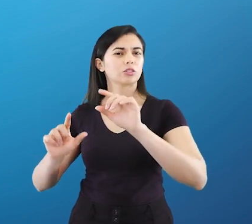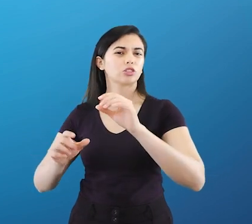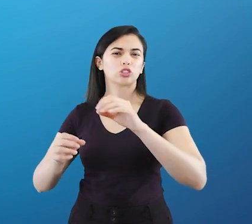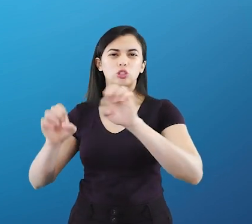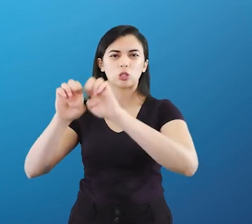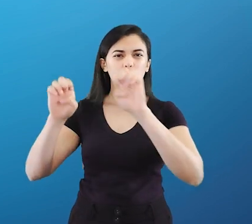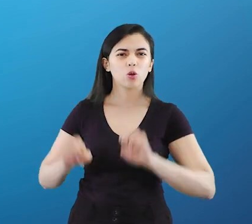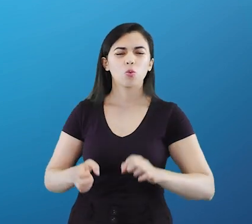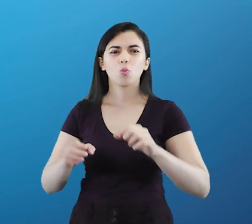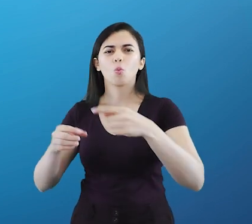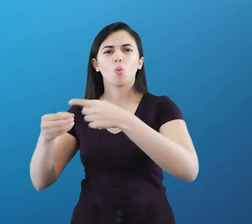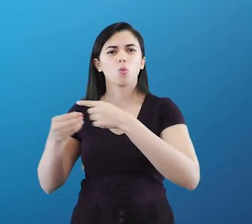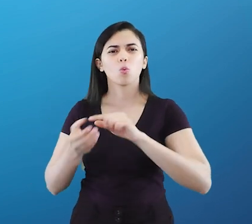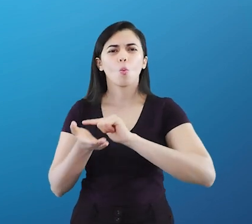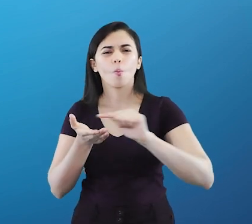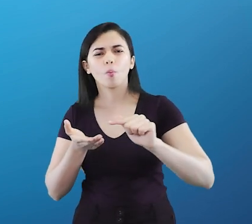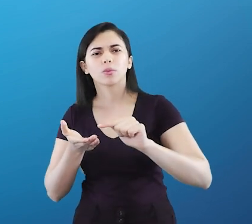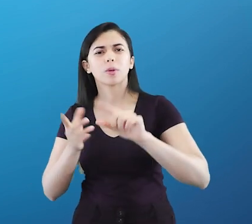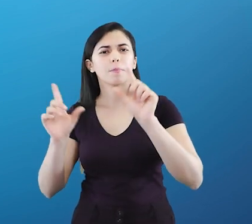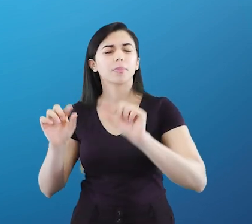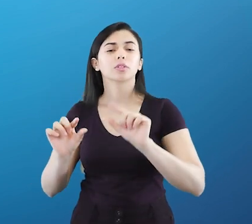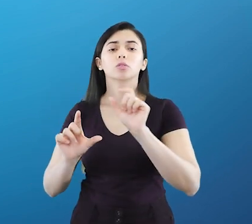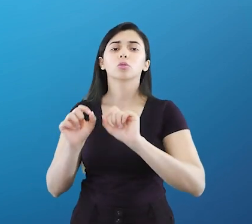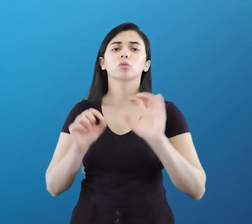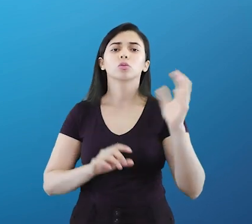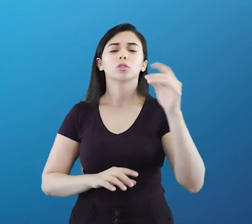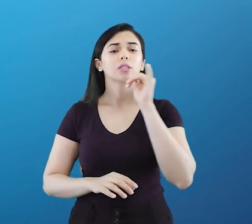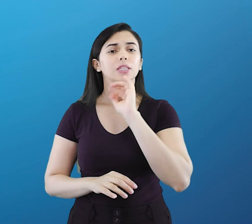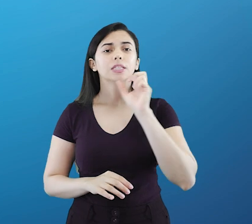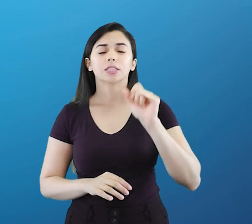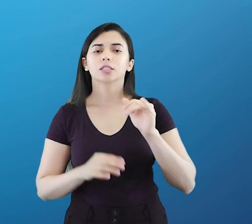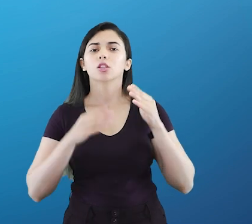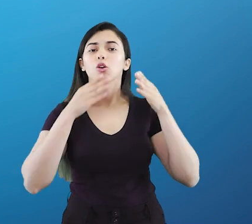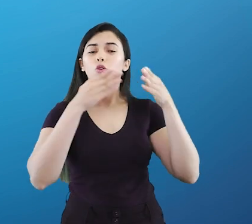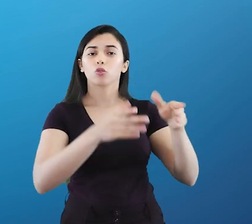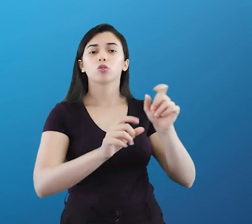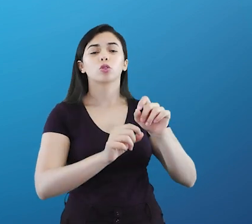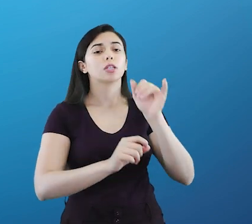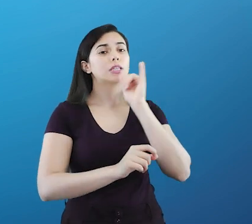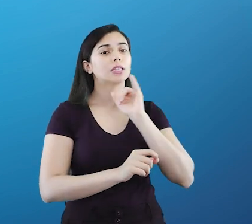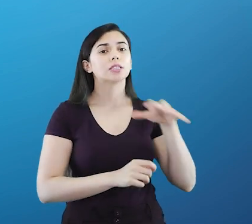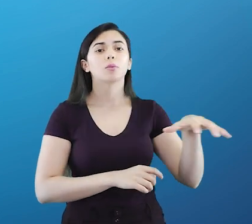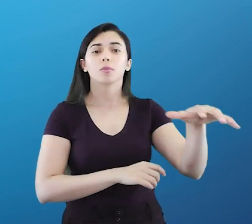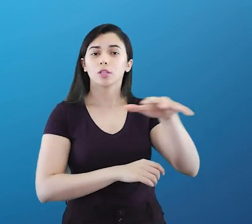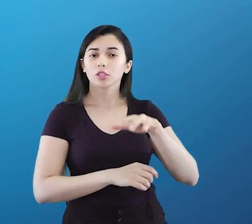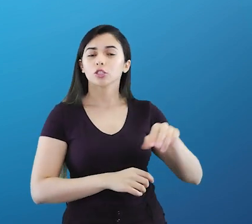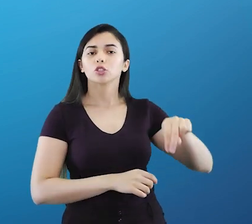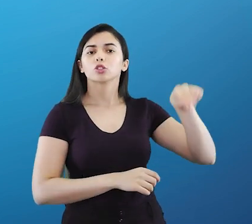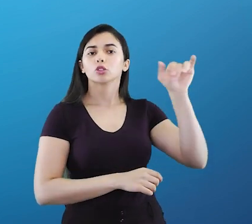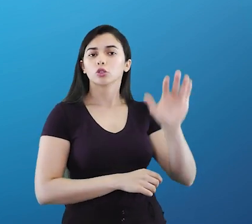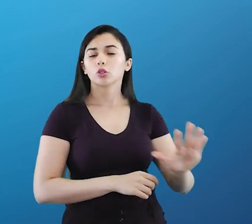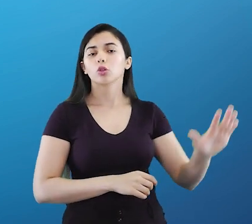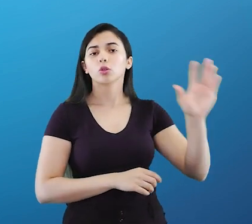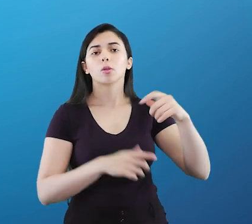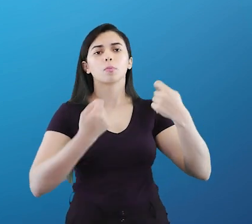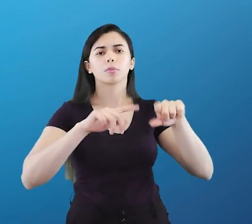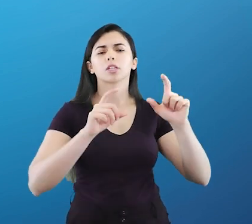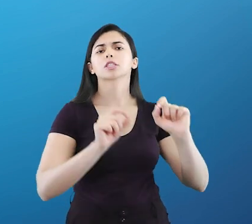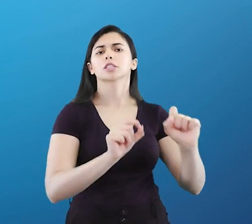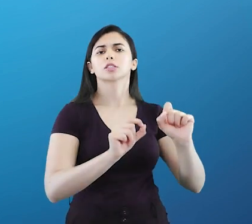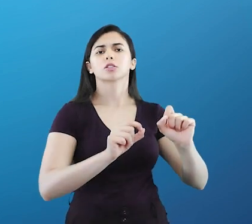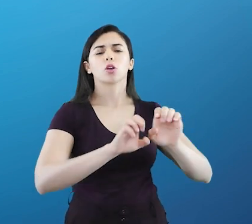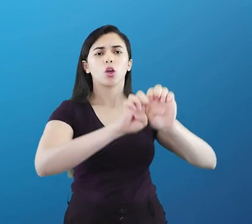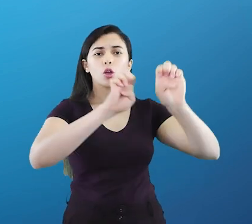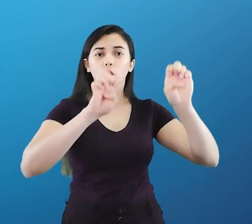mais doenças. Então aqui nós temos um alerta muito importante para regiões norte e nordeste do país em relação à necessidade de aumentar o seu